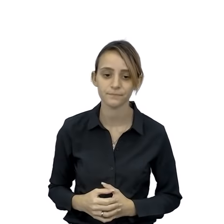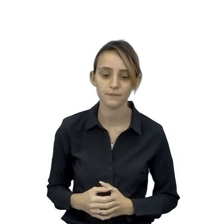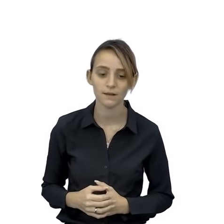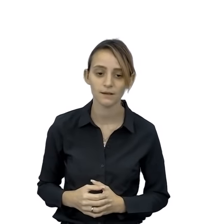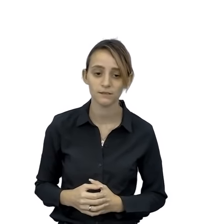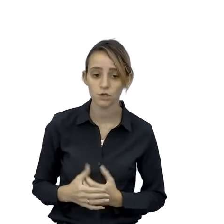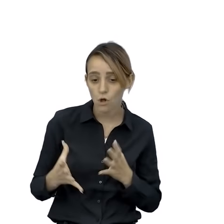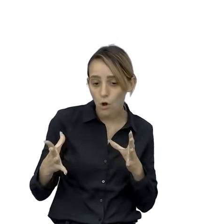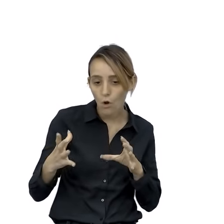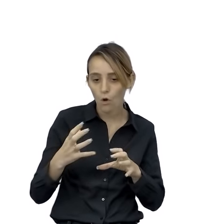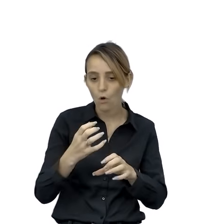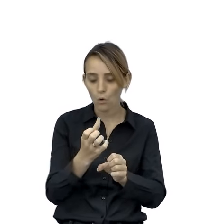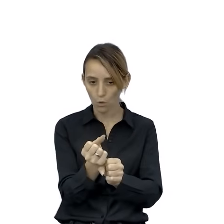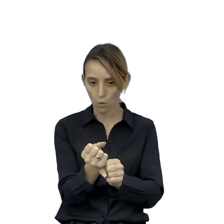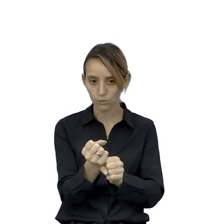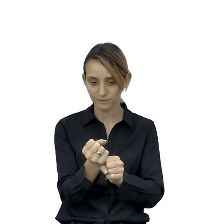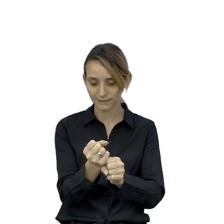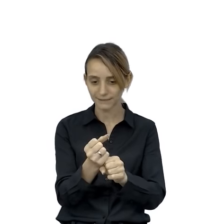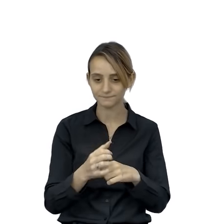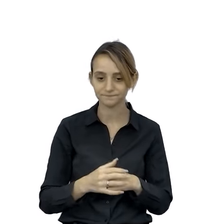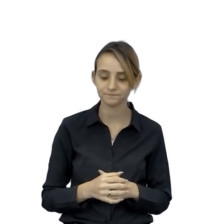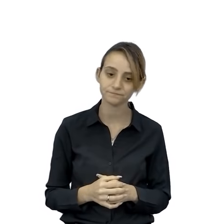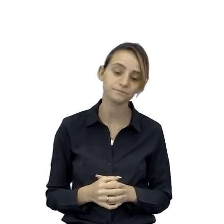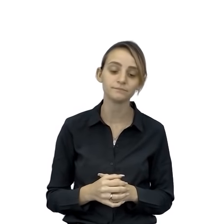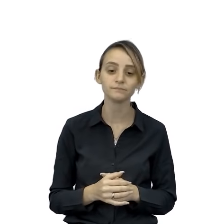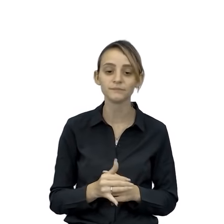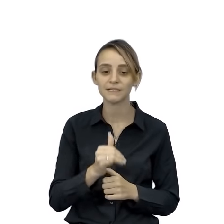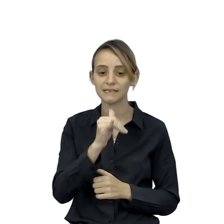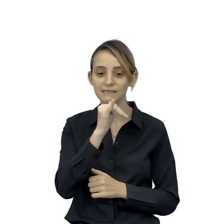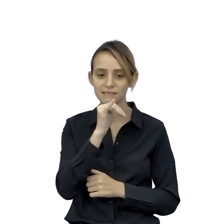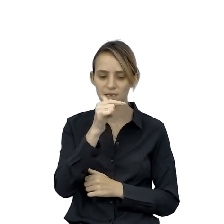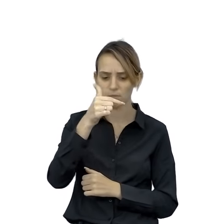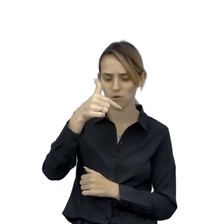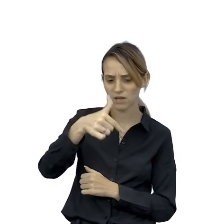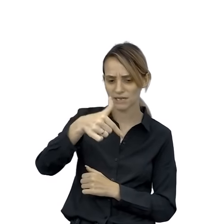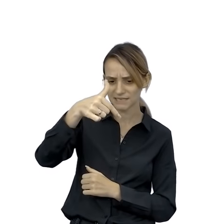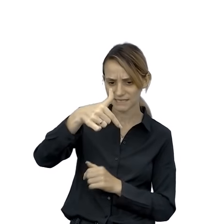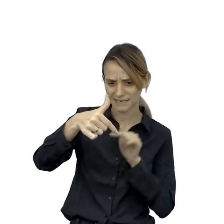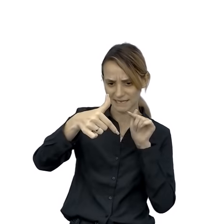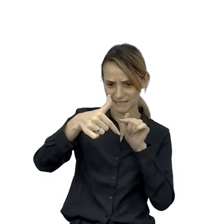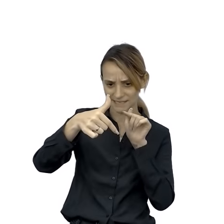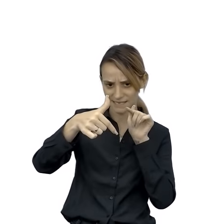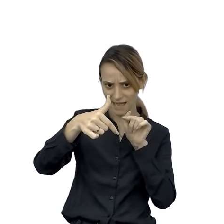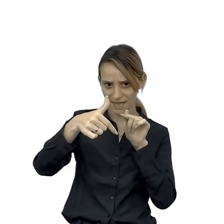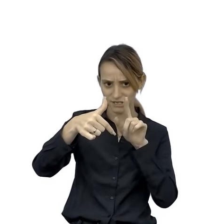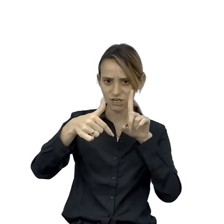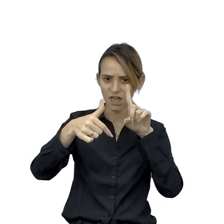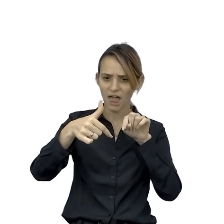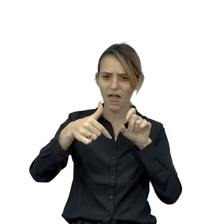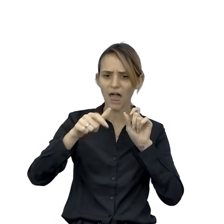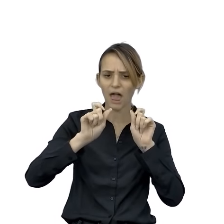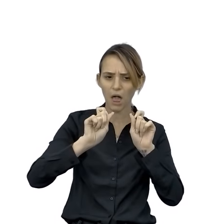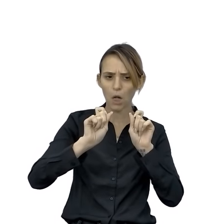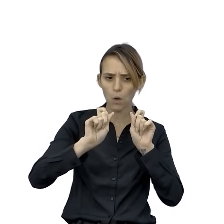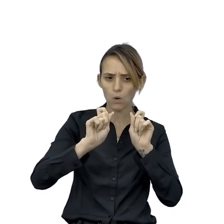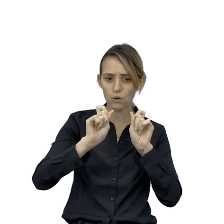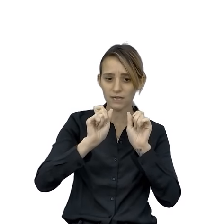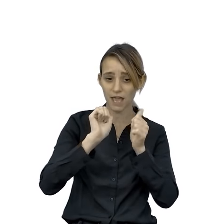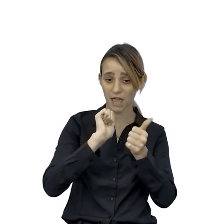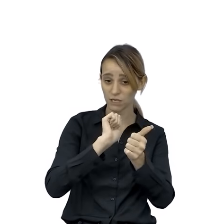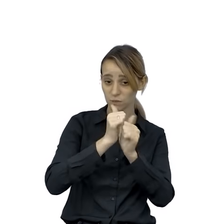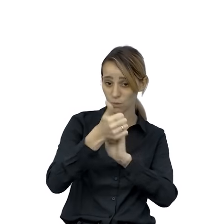por contagem, né, se eu já tinha, né, no caso aqui, se 7 dessas miniaturas, né, são de